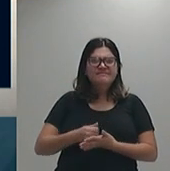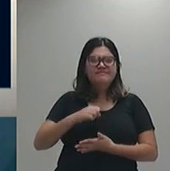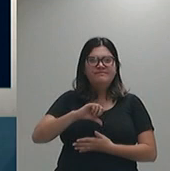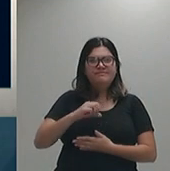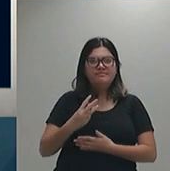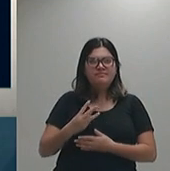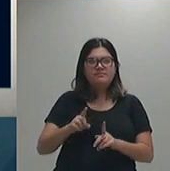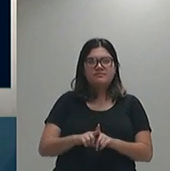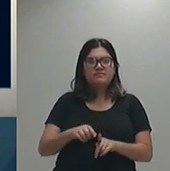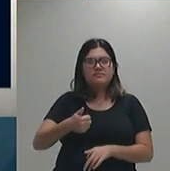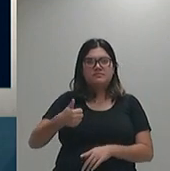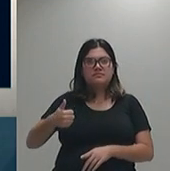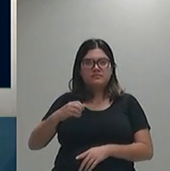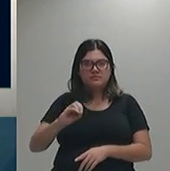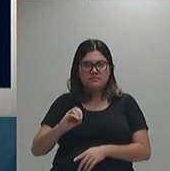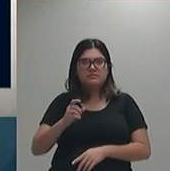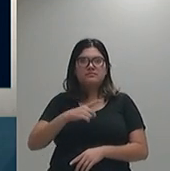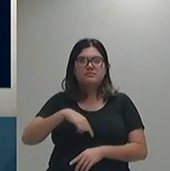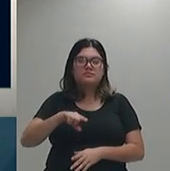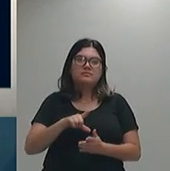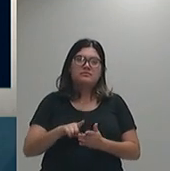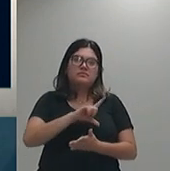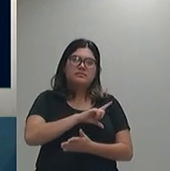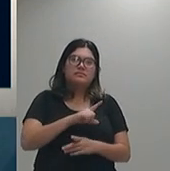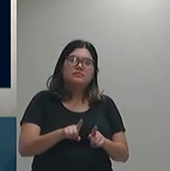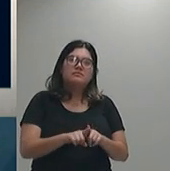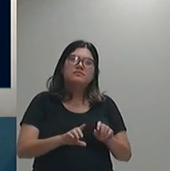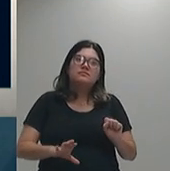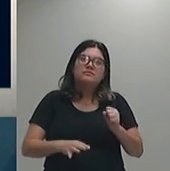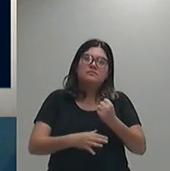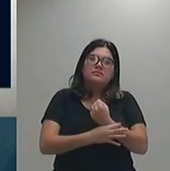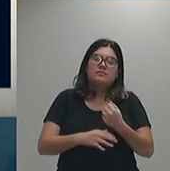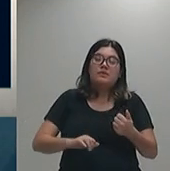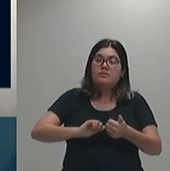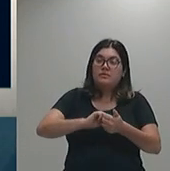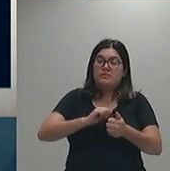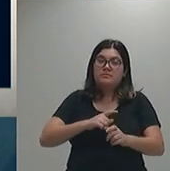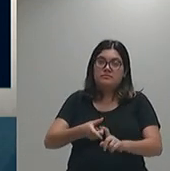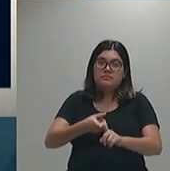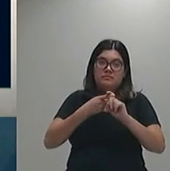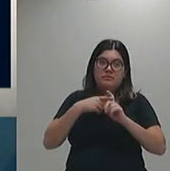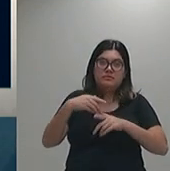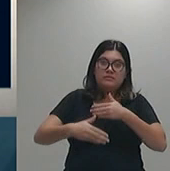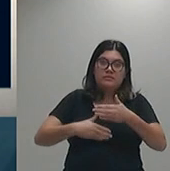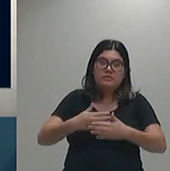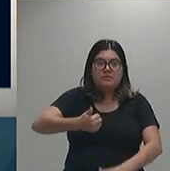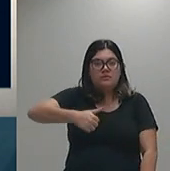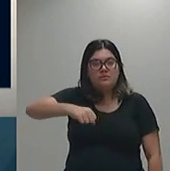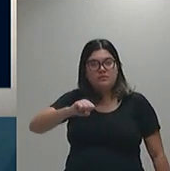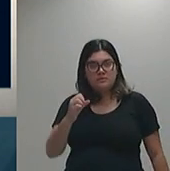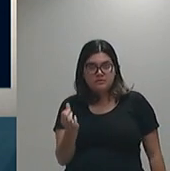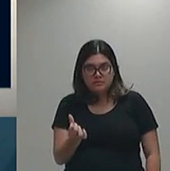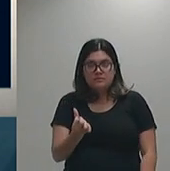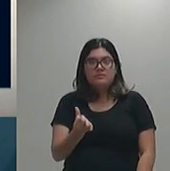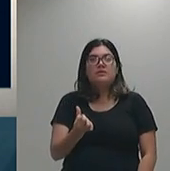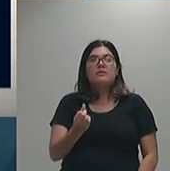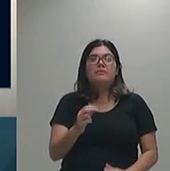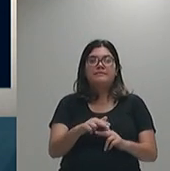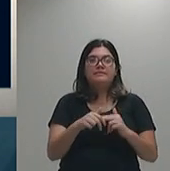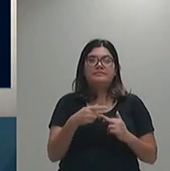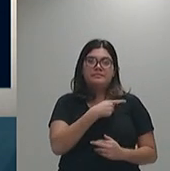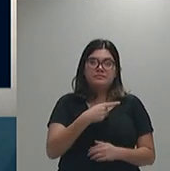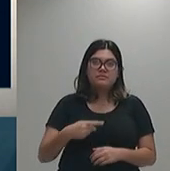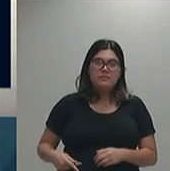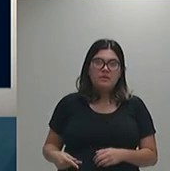que eles são anteriores e subsidiariamente habilitação e suspensão do procedimento 186 perante o presidente da cama à